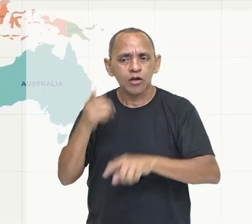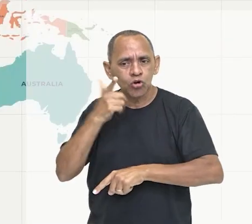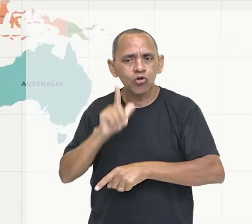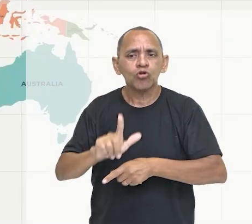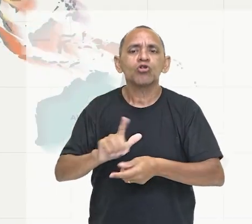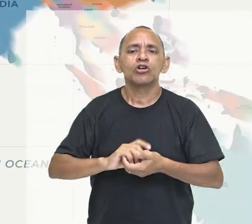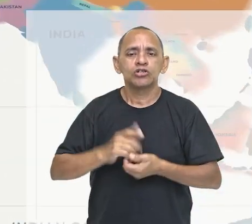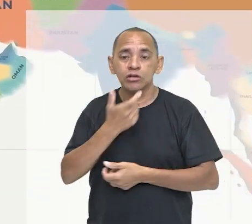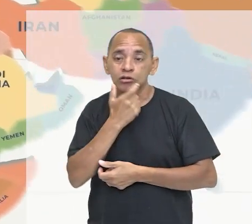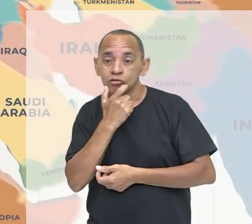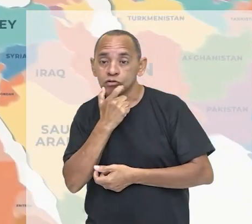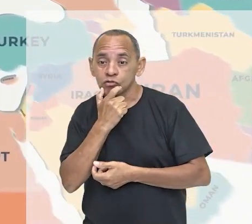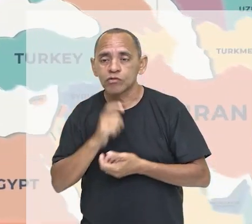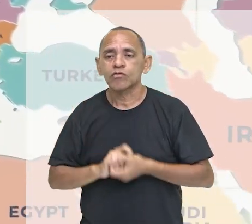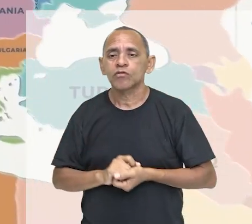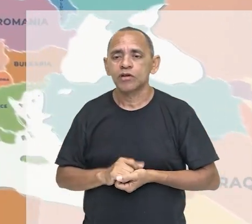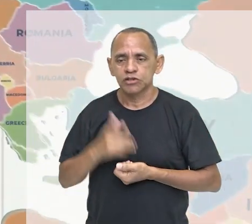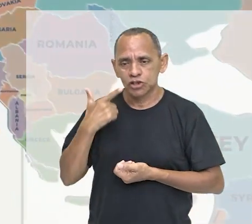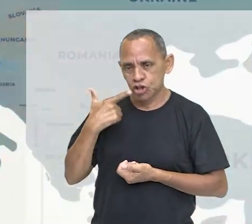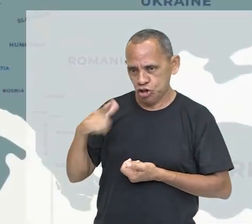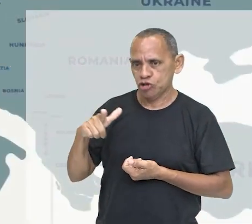Vamos dar uma olhada.